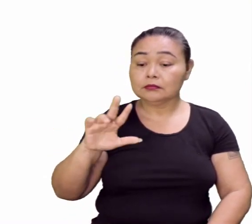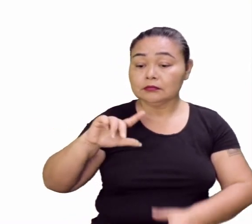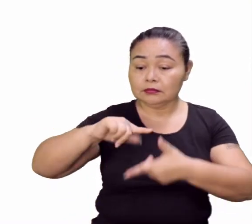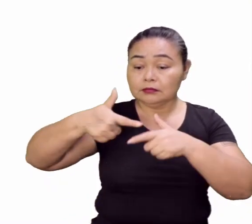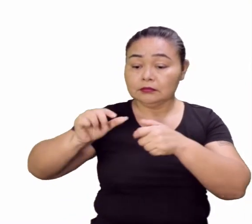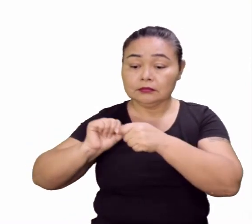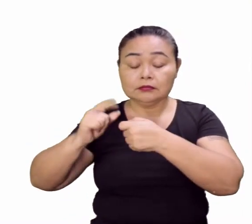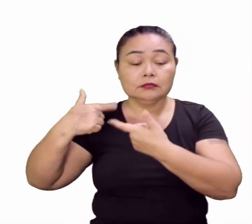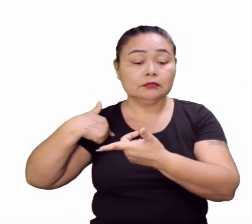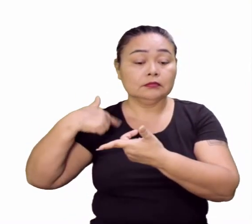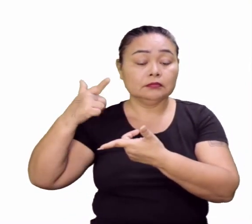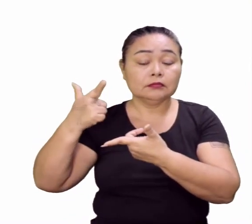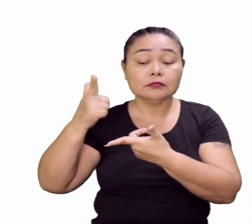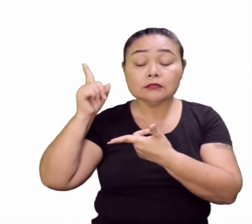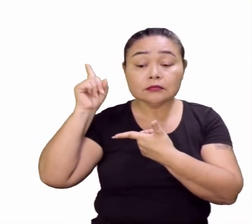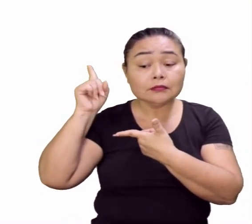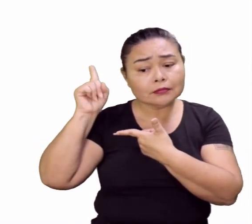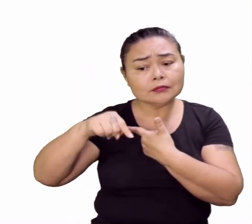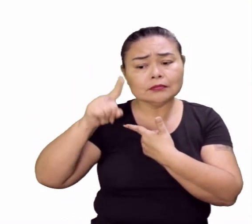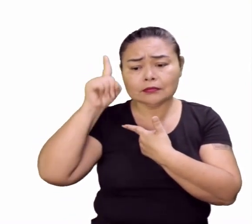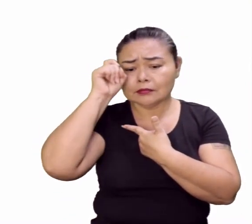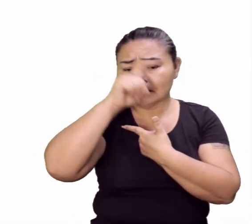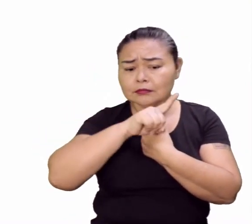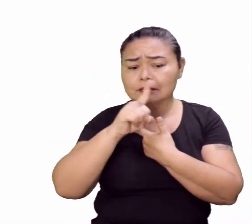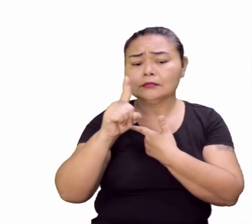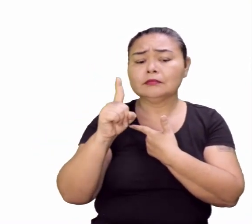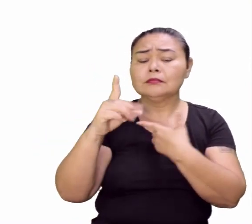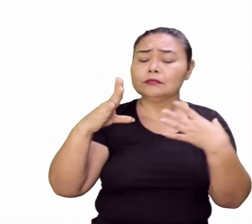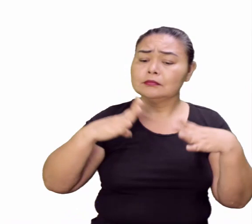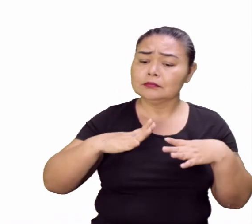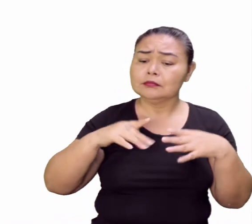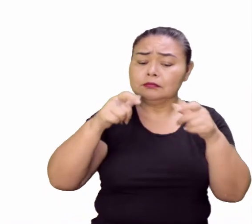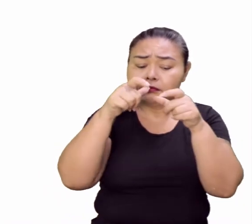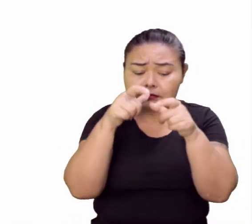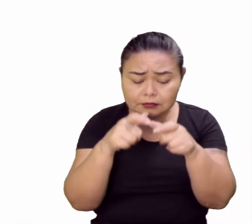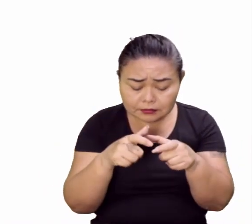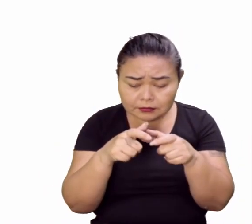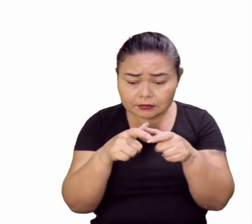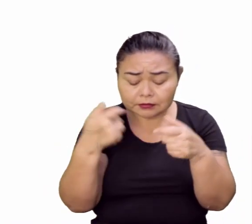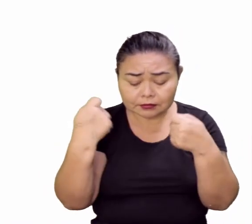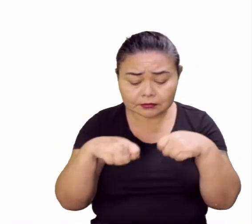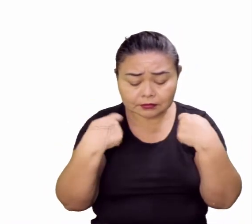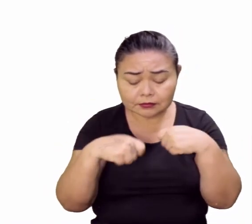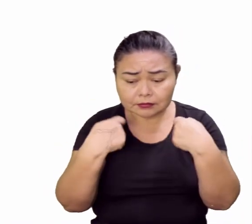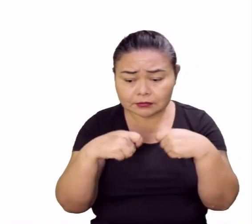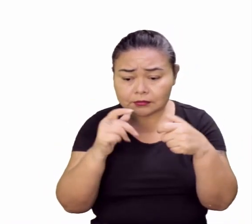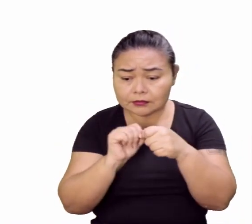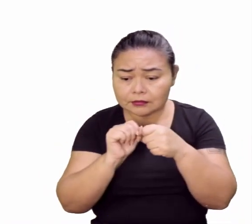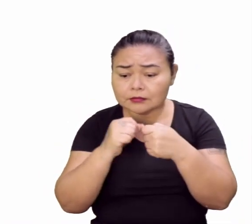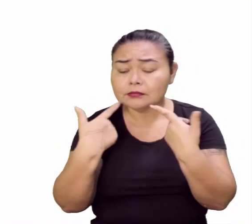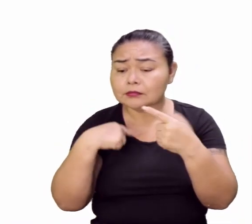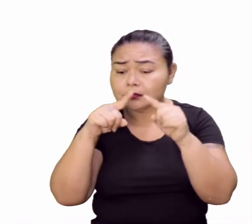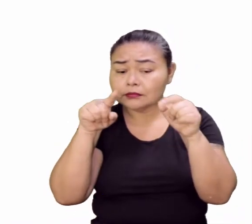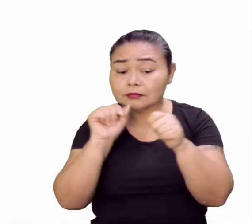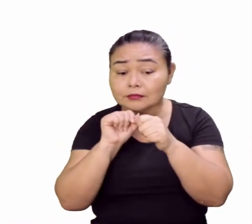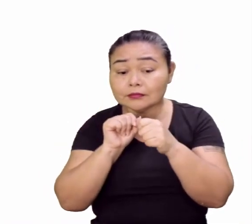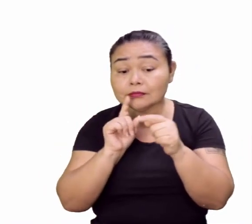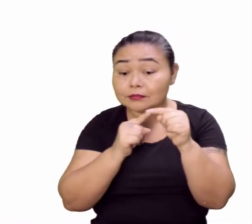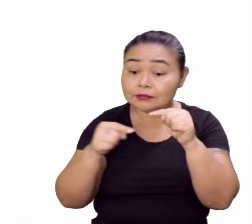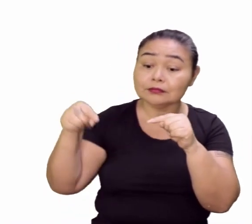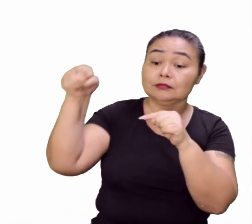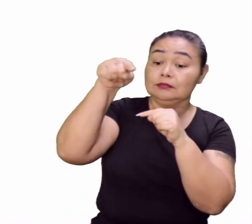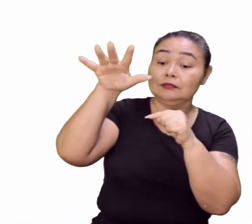professor Jorge, era muito difícil essa cidade local, quando precisava de algum serviço, ter uma relação direta com a